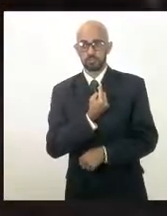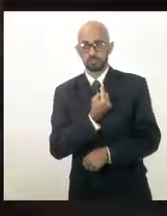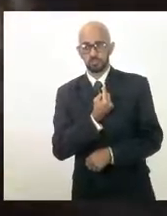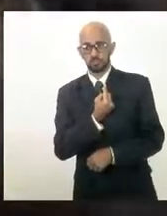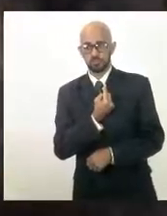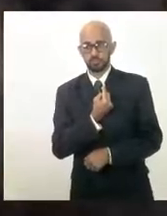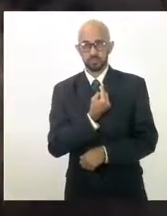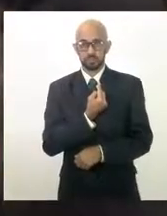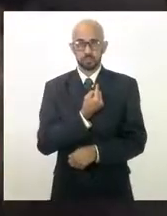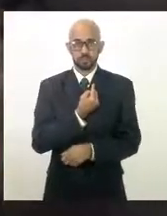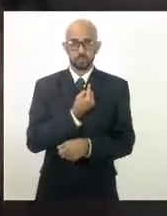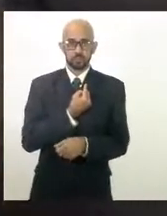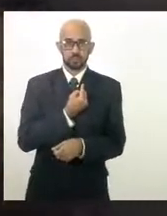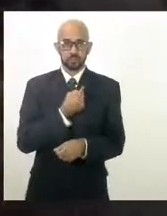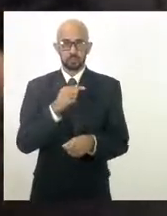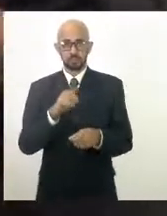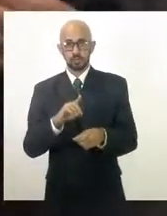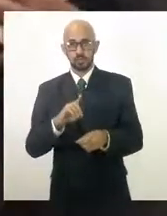O desembargador,